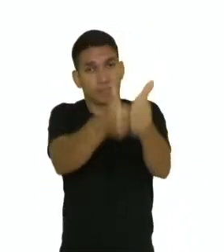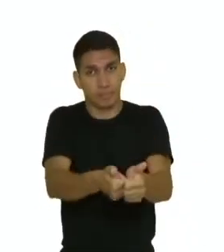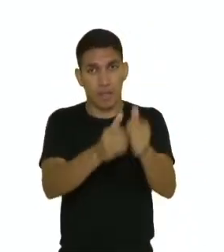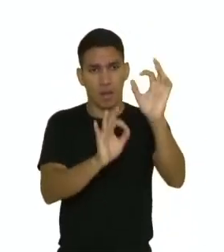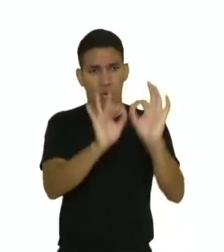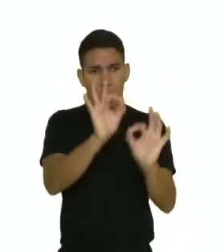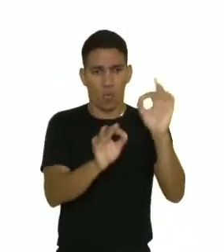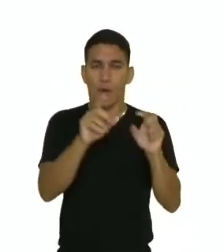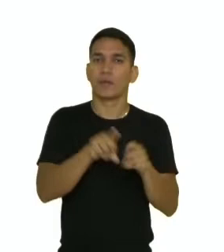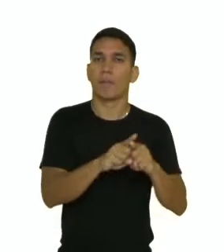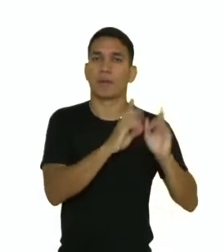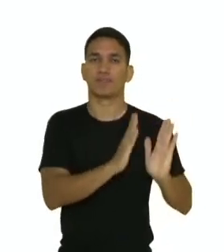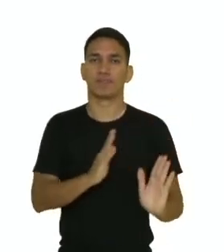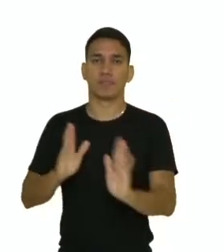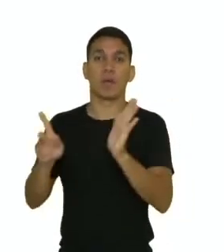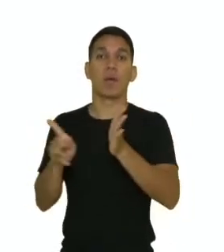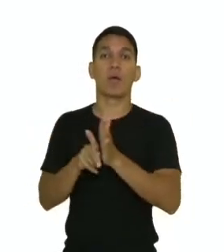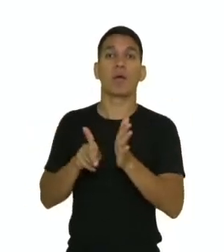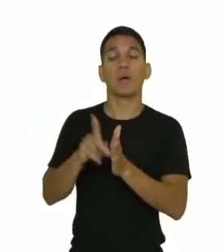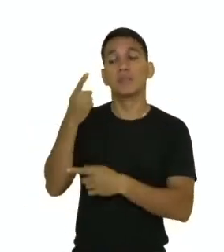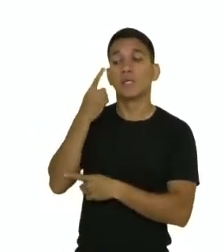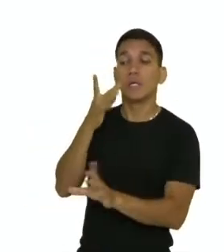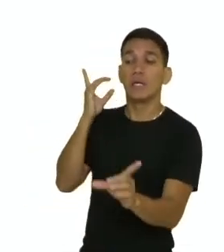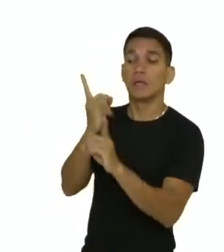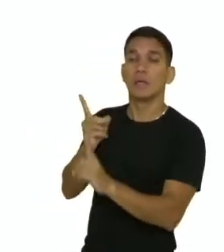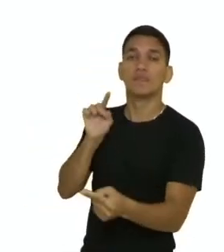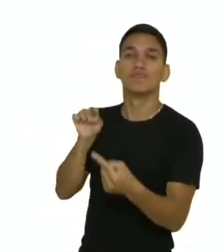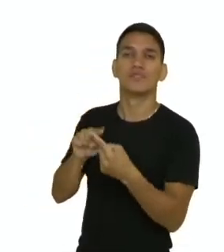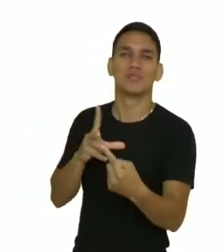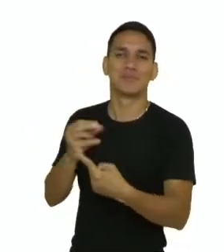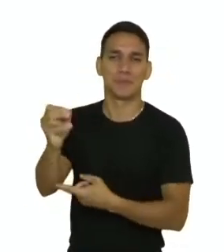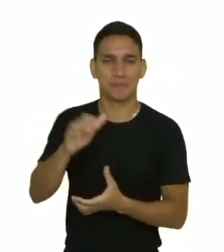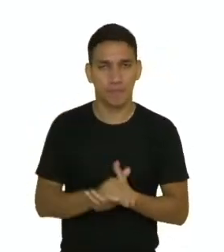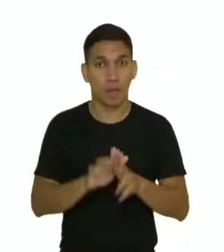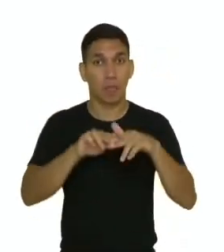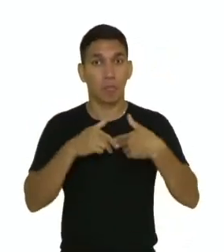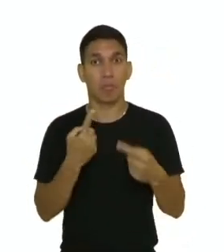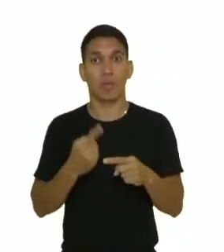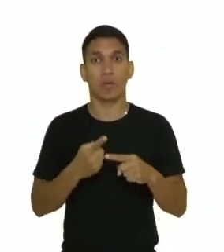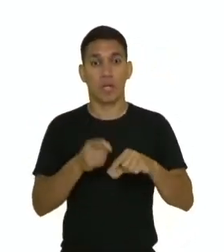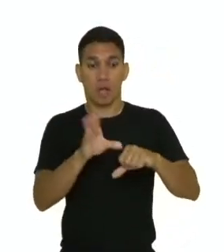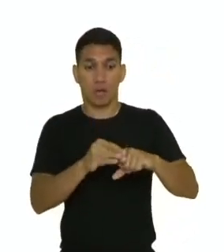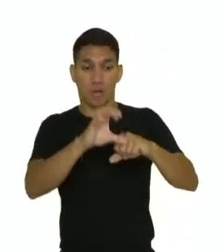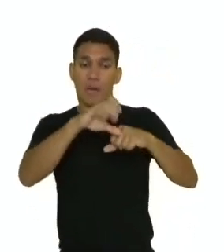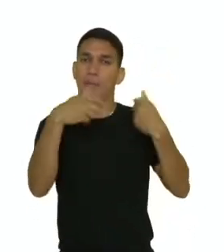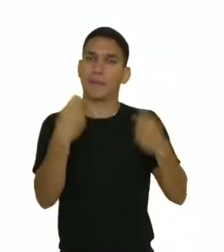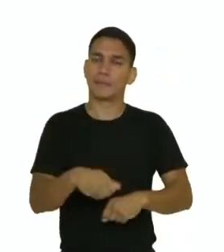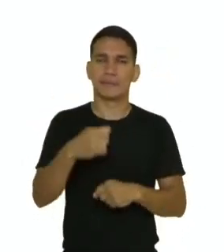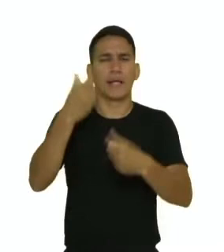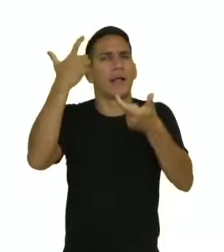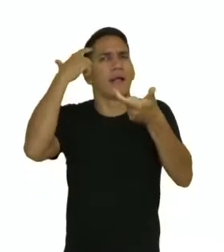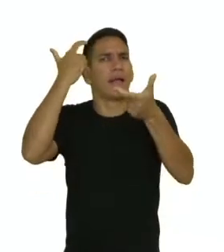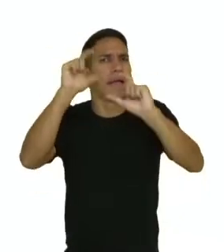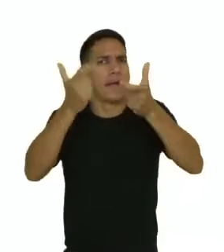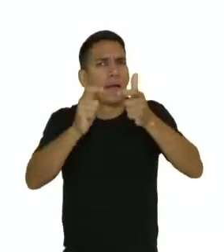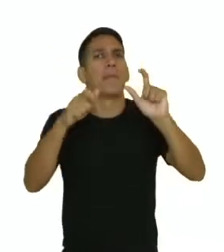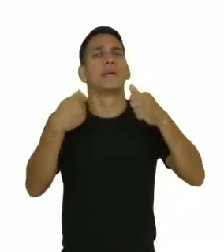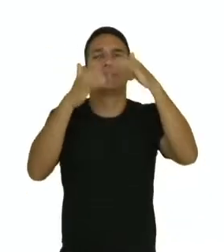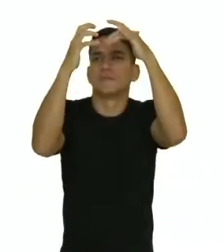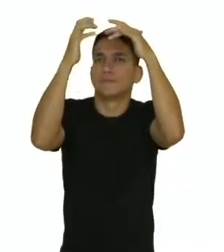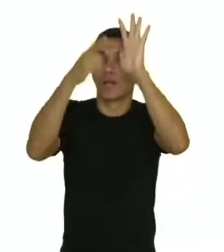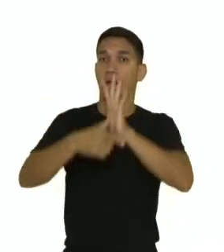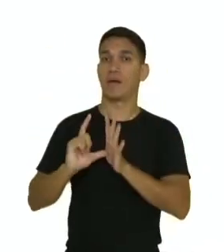e procedimento na busca de resultados, considerando que um conhecimento precisa ser lógico e